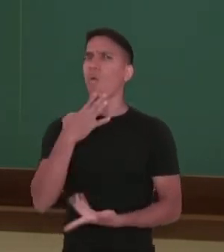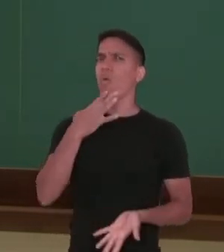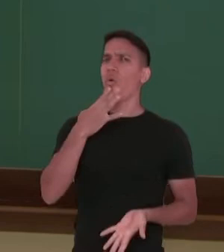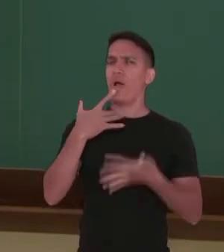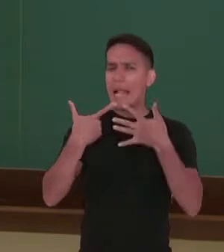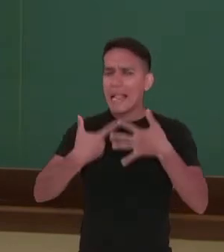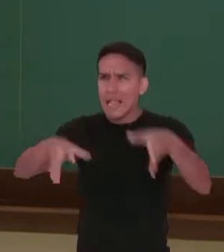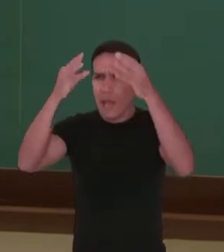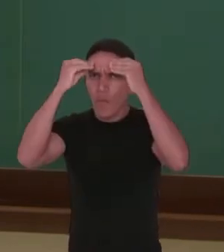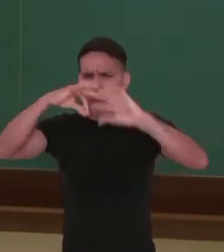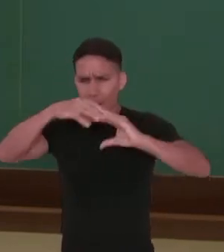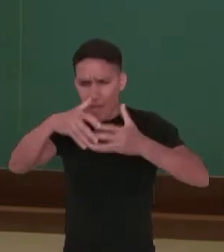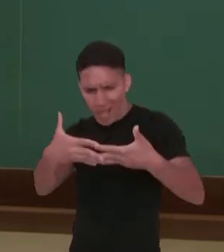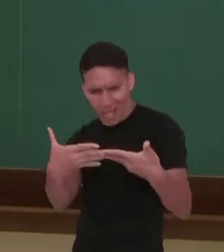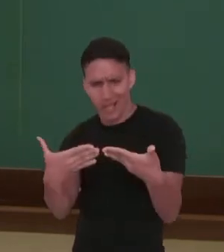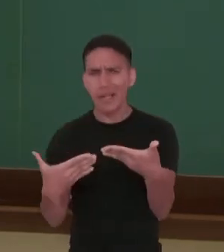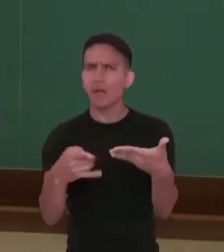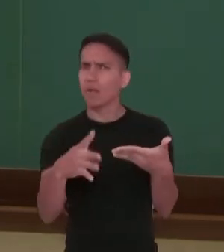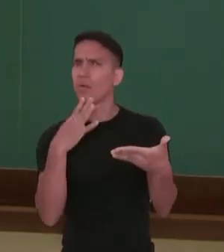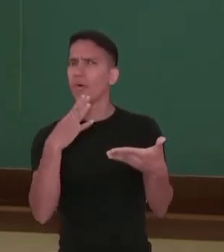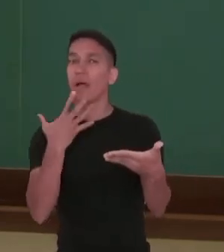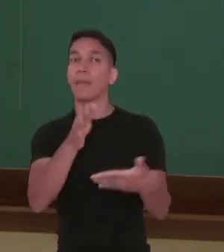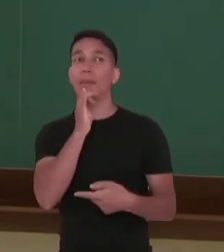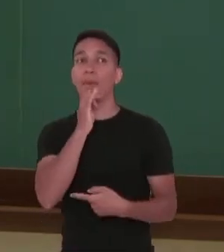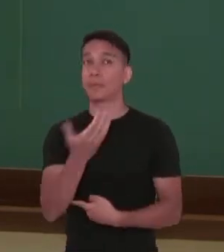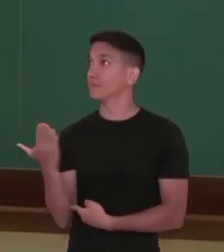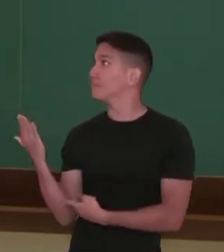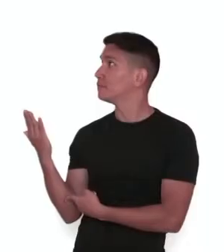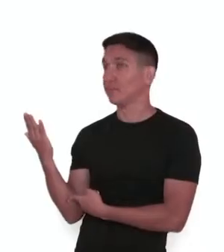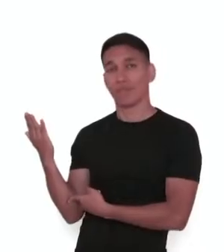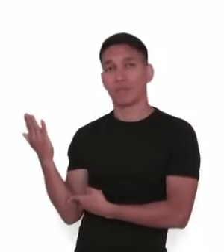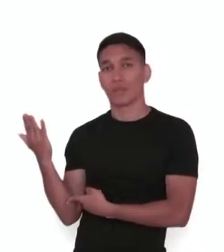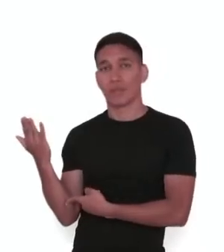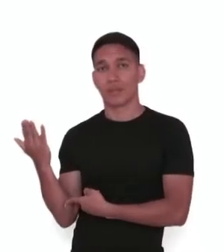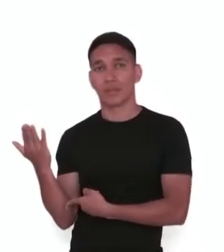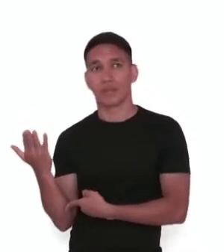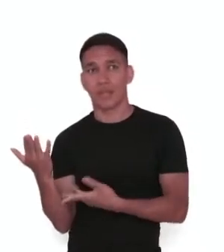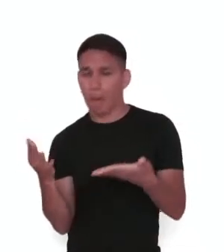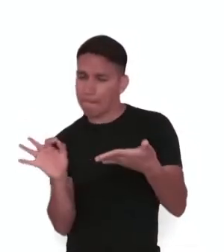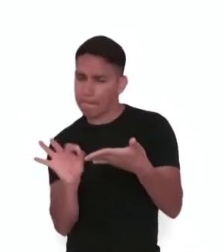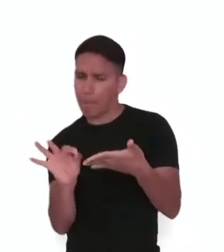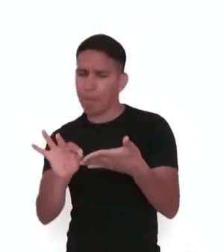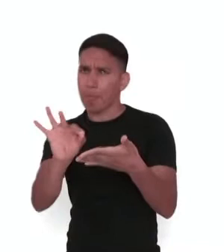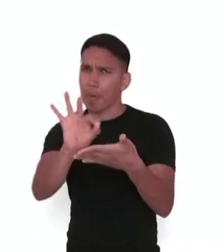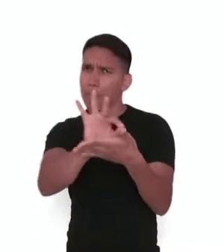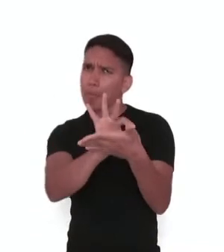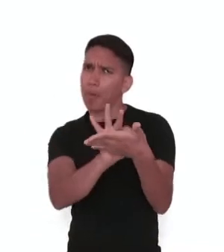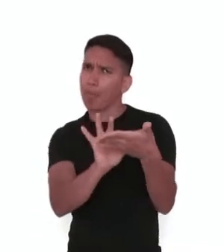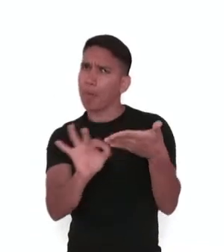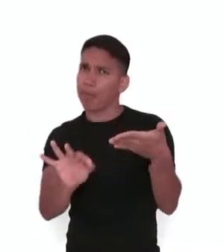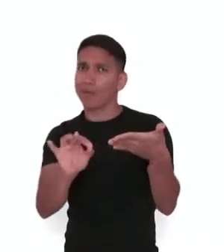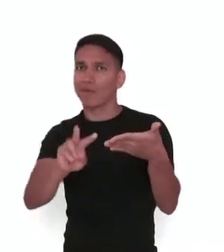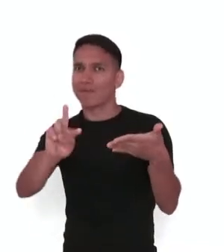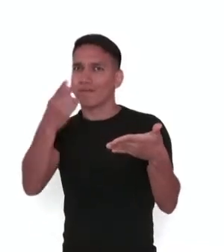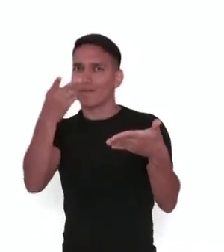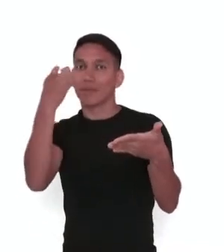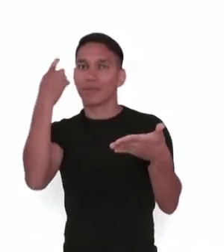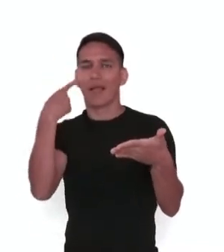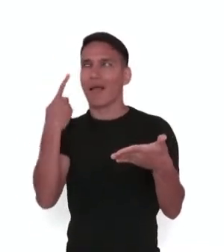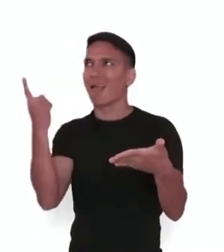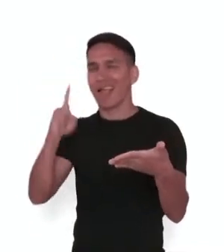pegou, linguagem cartográfica. Por exemplo, esse aqui é um mapa pictórico. É uma linguagem cartográfica.